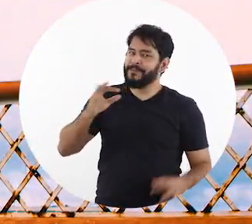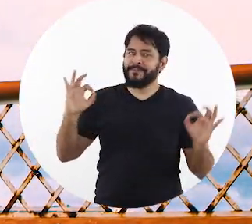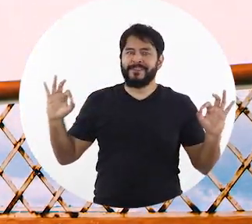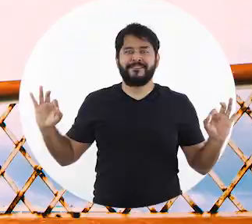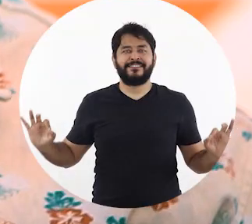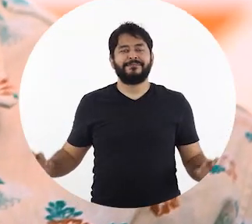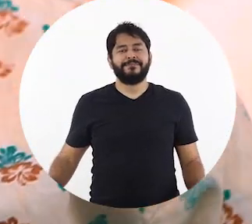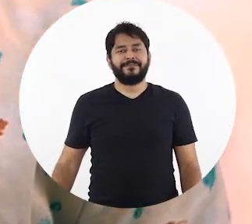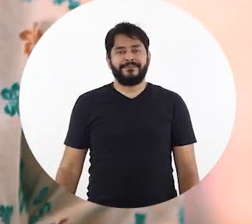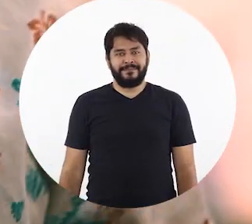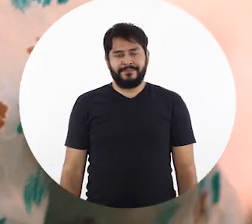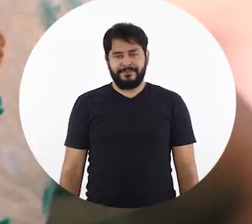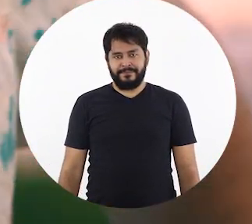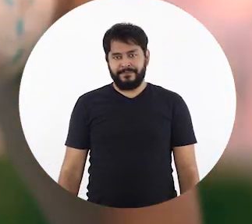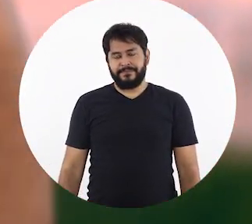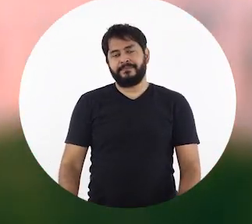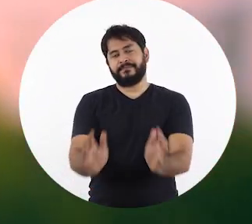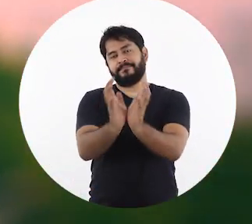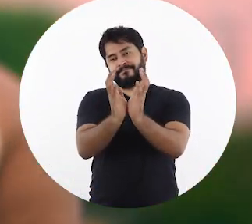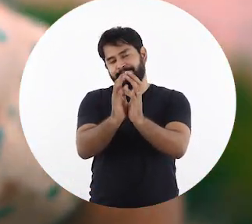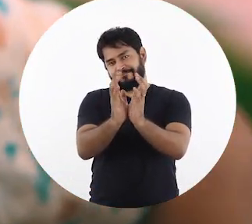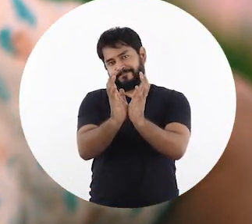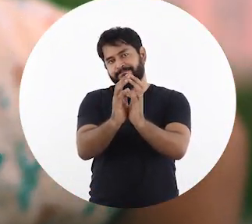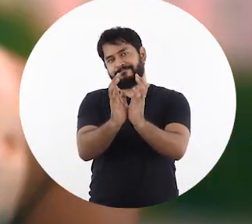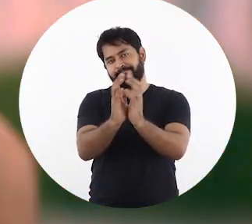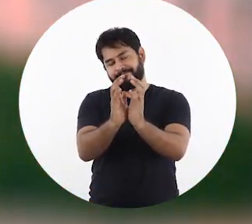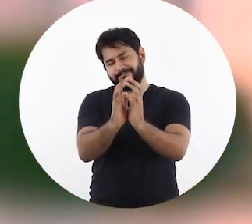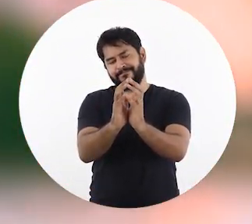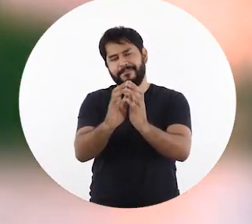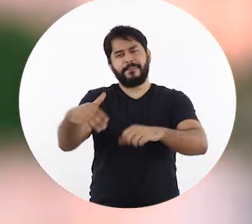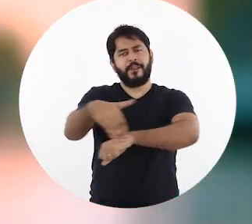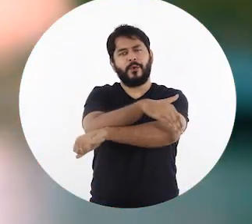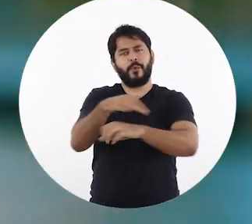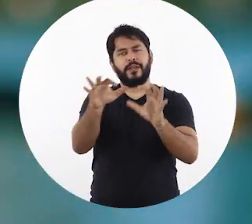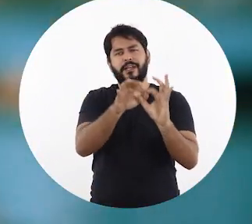tempo. Recife, Rua da União, casa do meu avô.